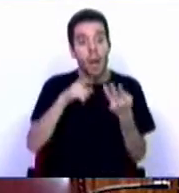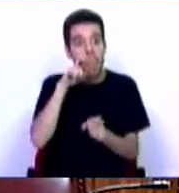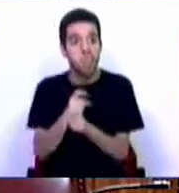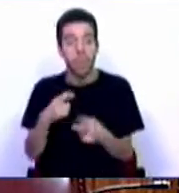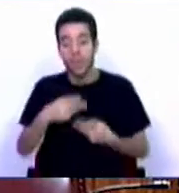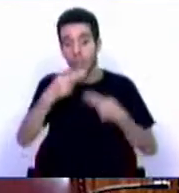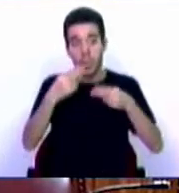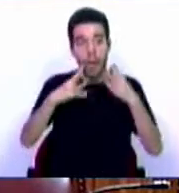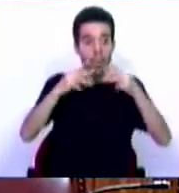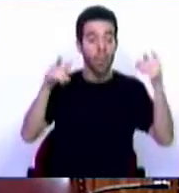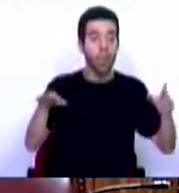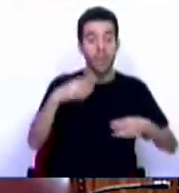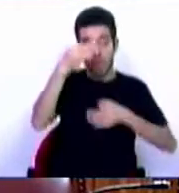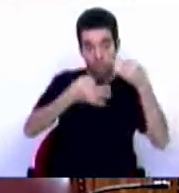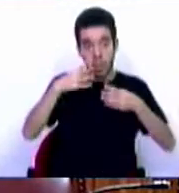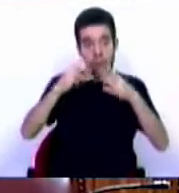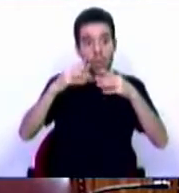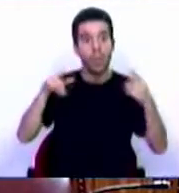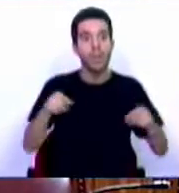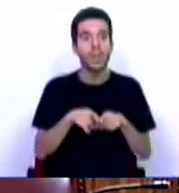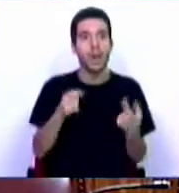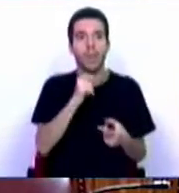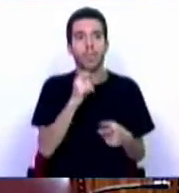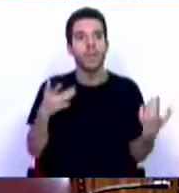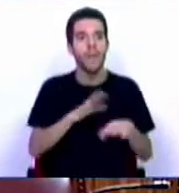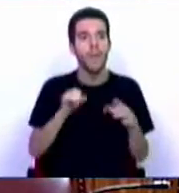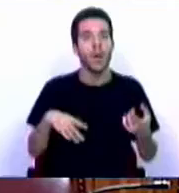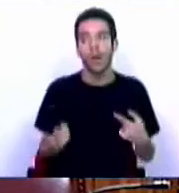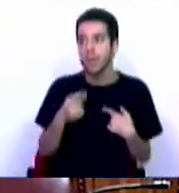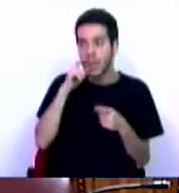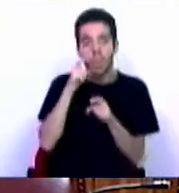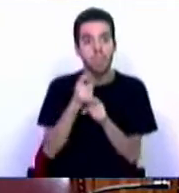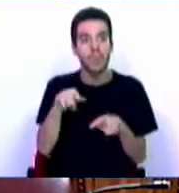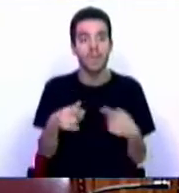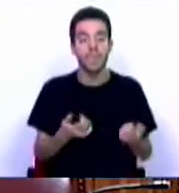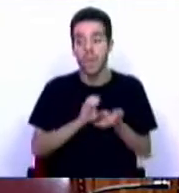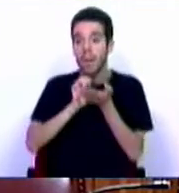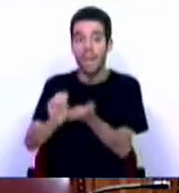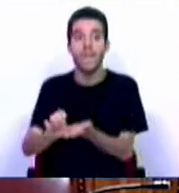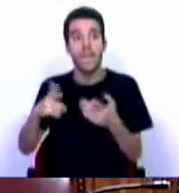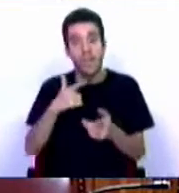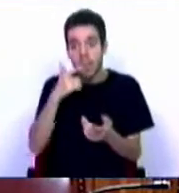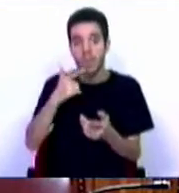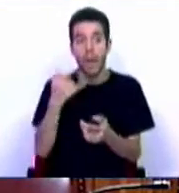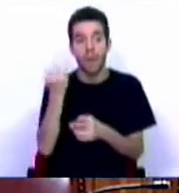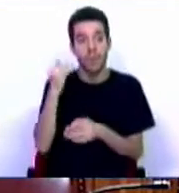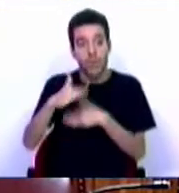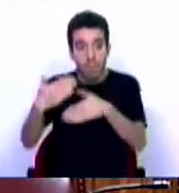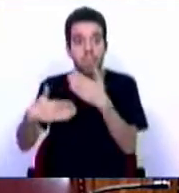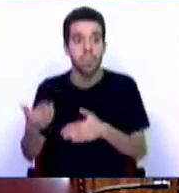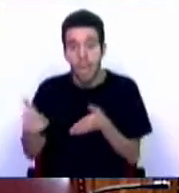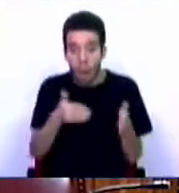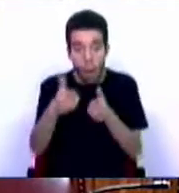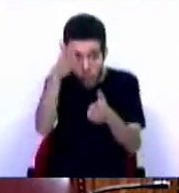pelo Tribunal de Contas, que é possível através, indiretamente, da fiscalização que é feita das entidades que alocam verbas ao funcionamento das fundações, portanto, há um canal e há um